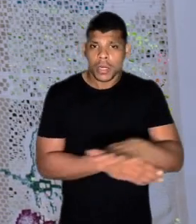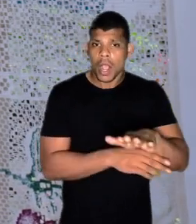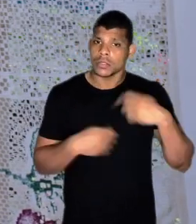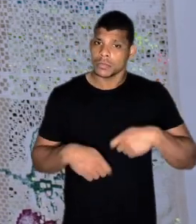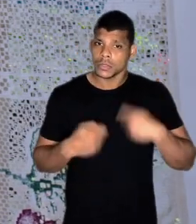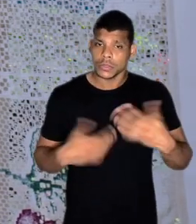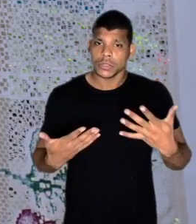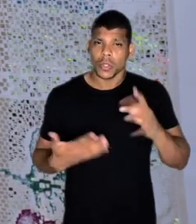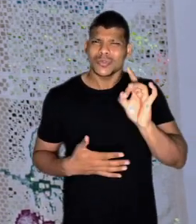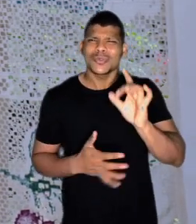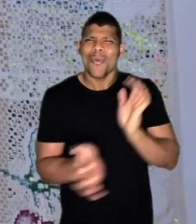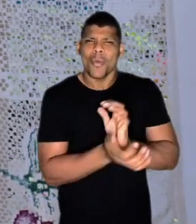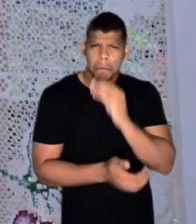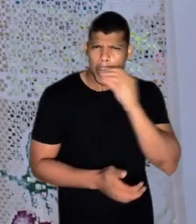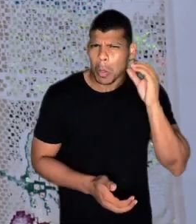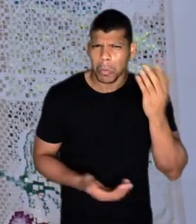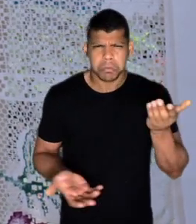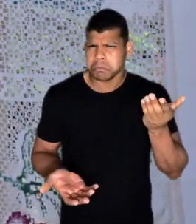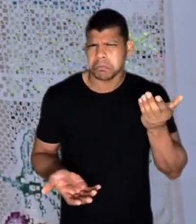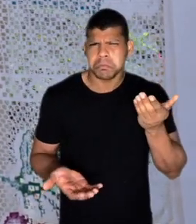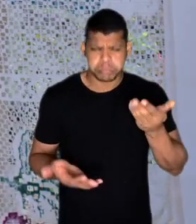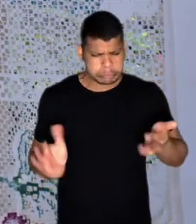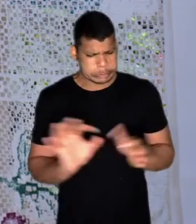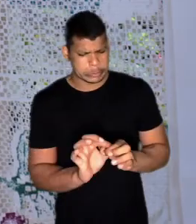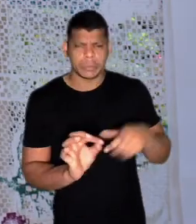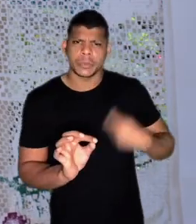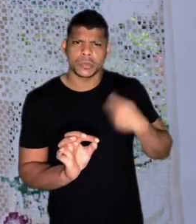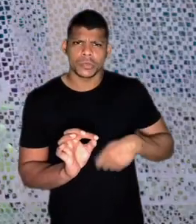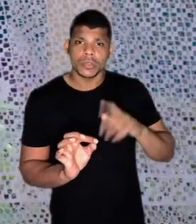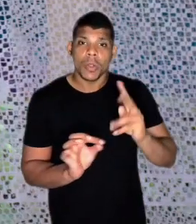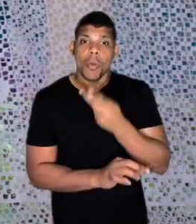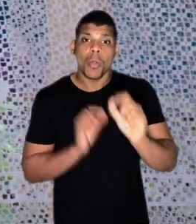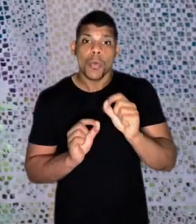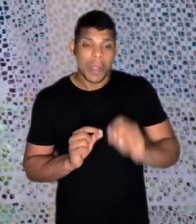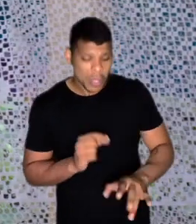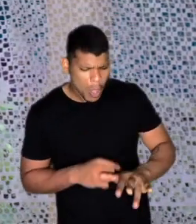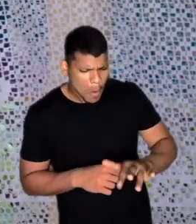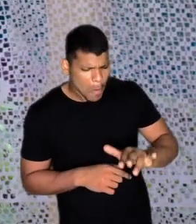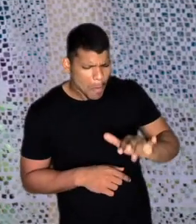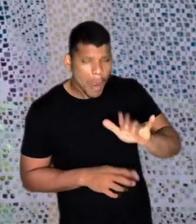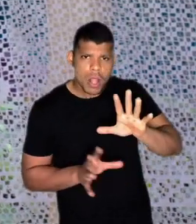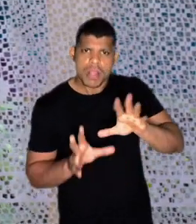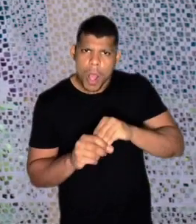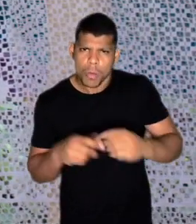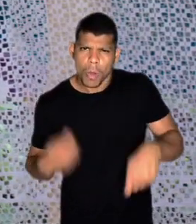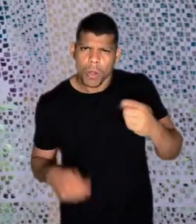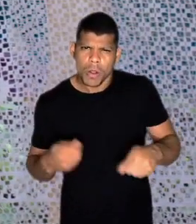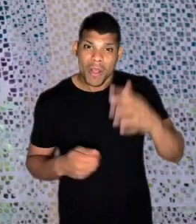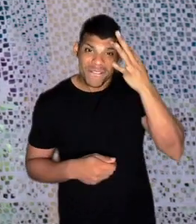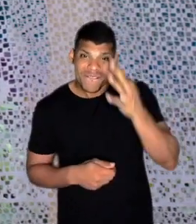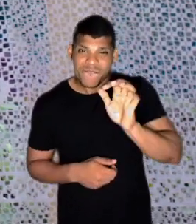eu te ajudo porque as crianças eu ensinava as crianças e o questão é por causa da dor não tô desistir Tenha